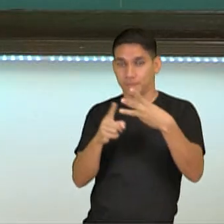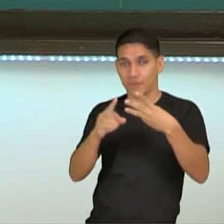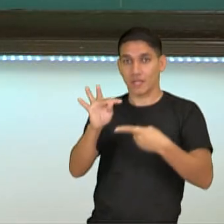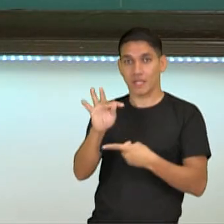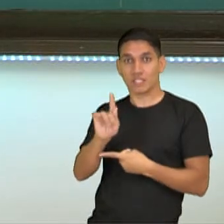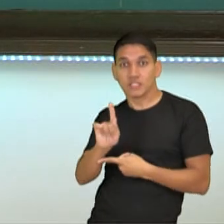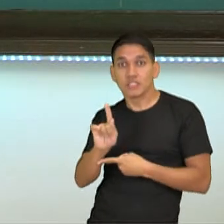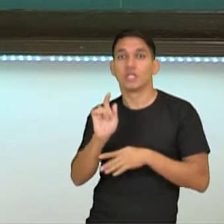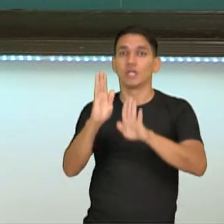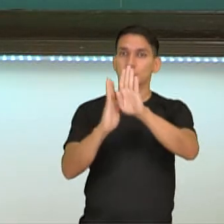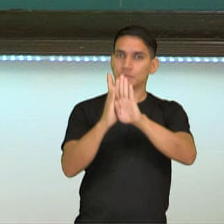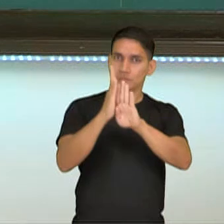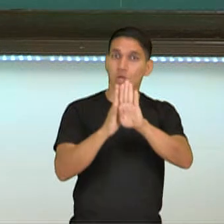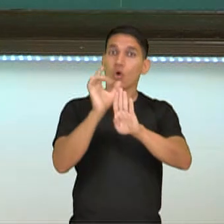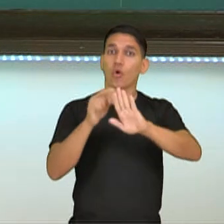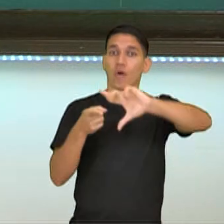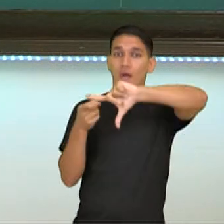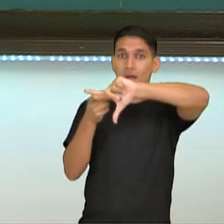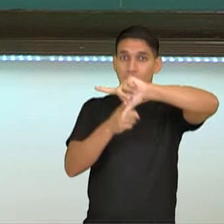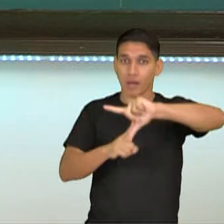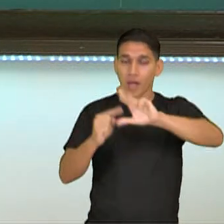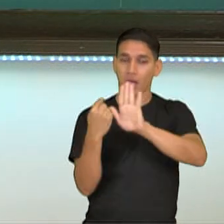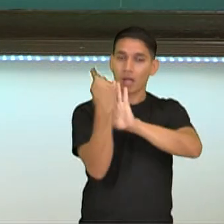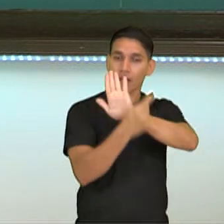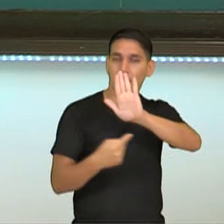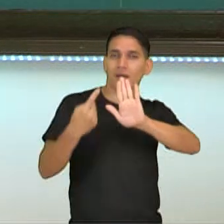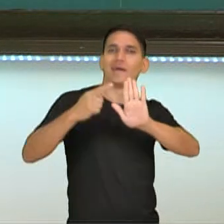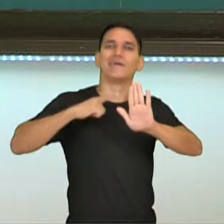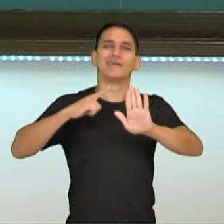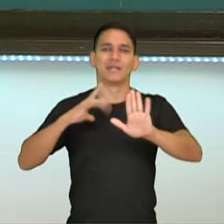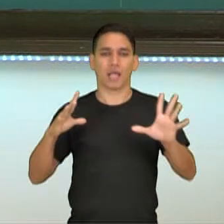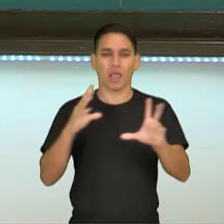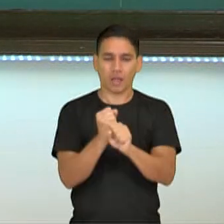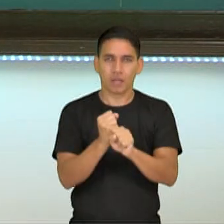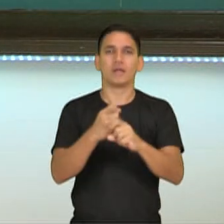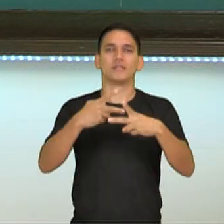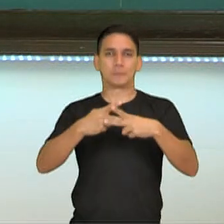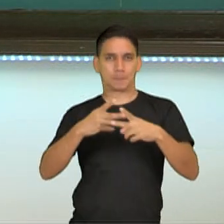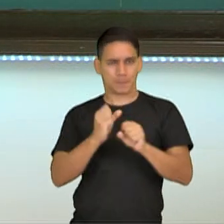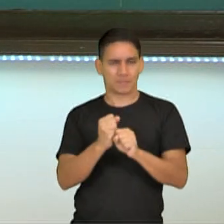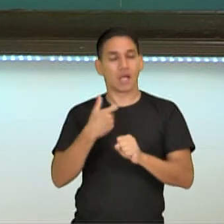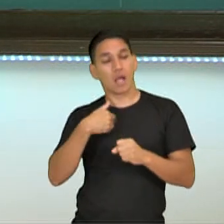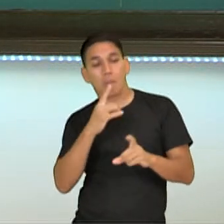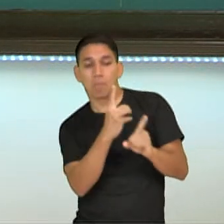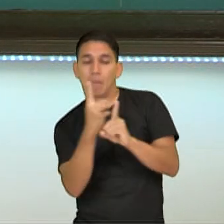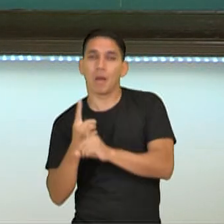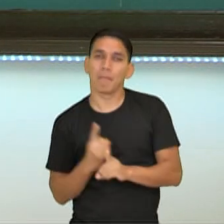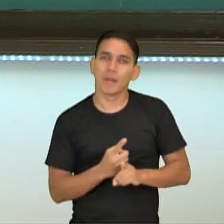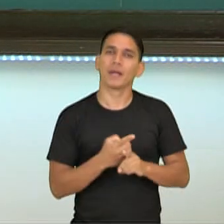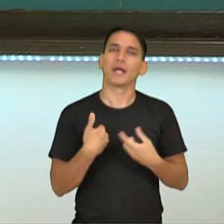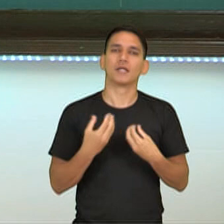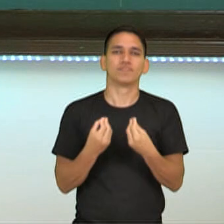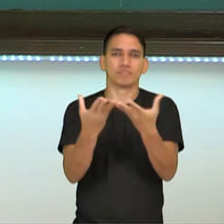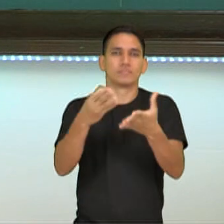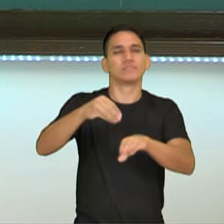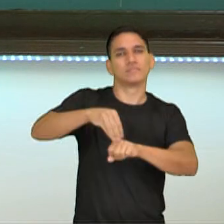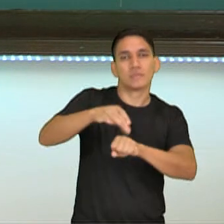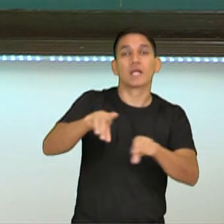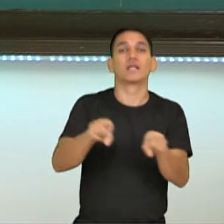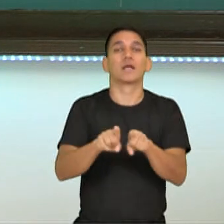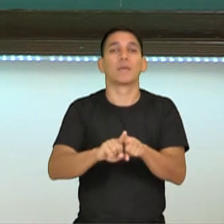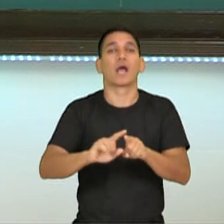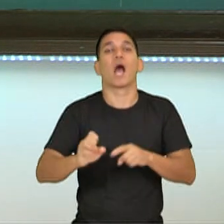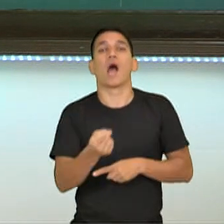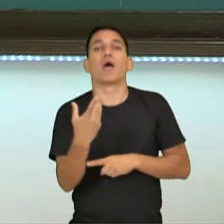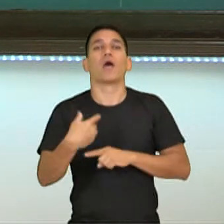os ângulos que estão sobre a circunferência trigonométrica, são encontrados na circunferência, e deixei para vocês denotado também os